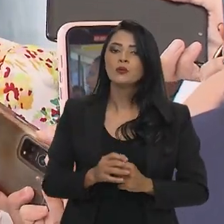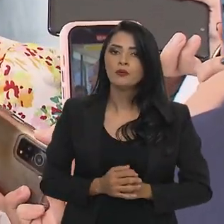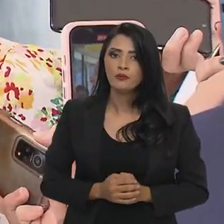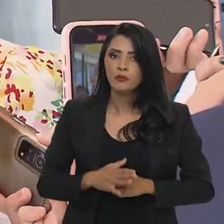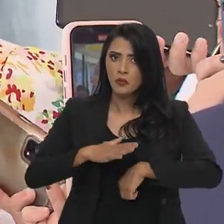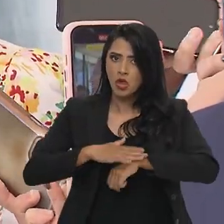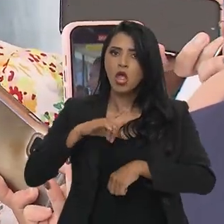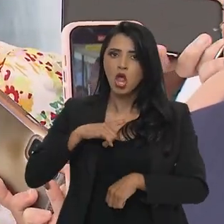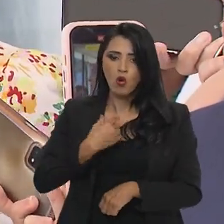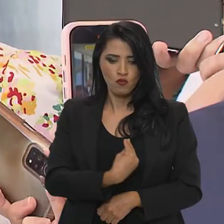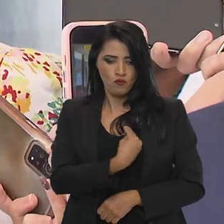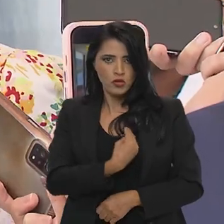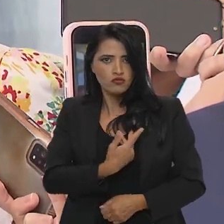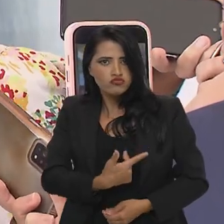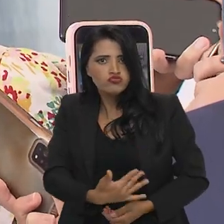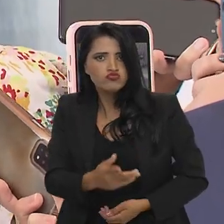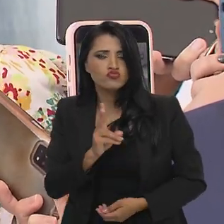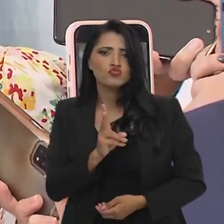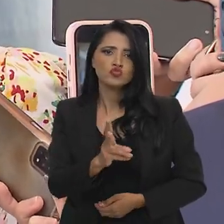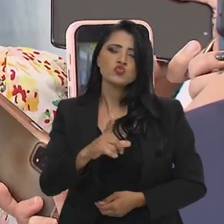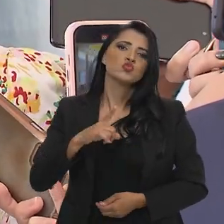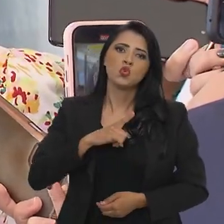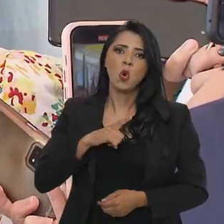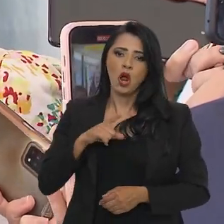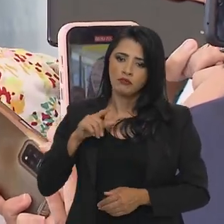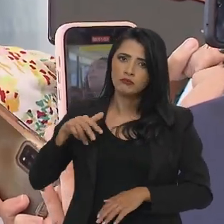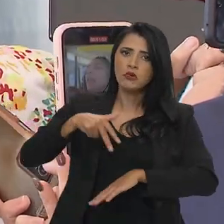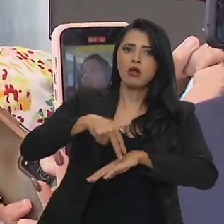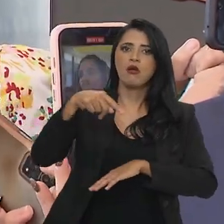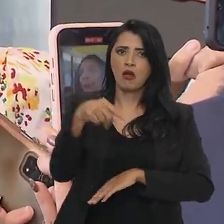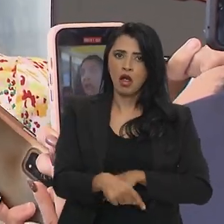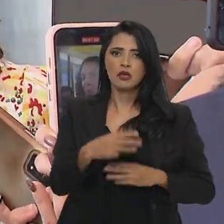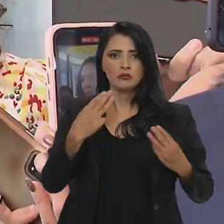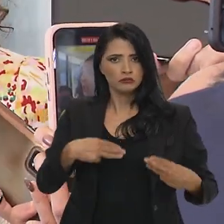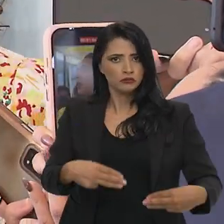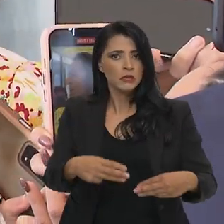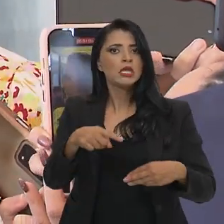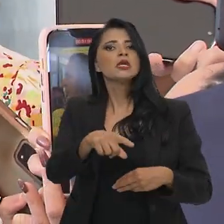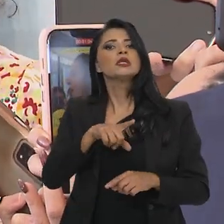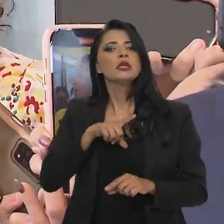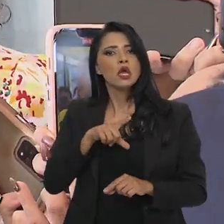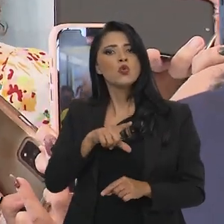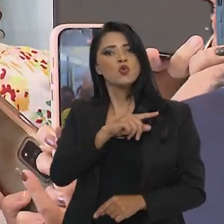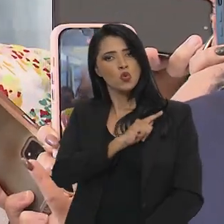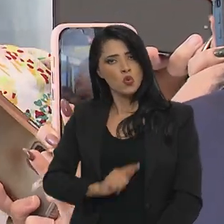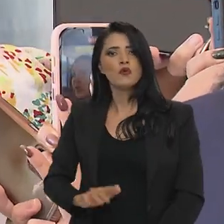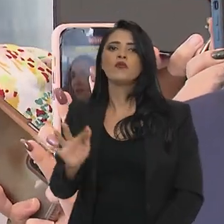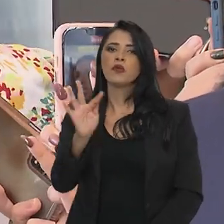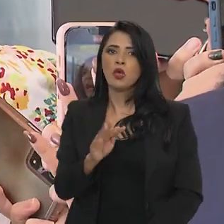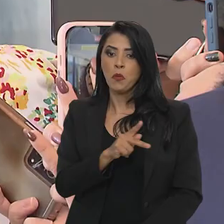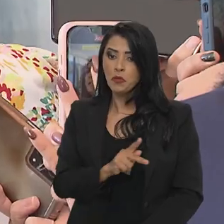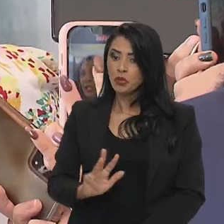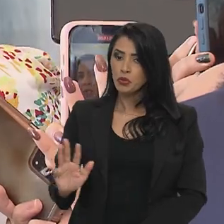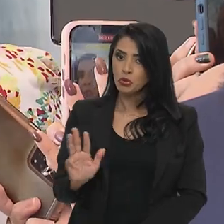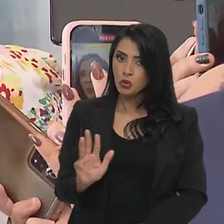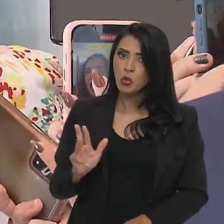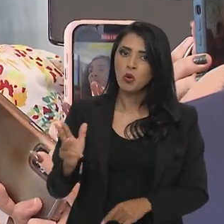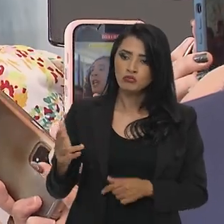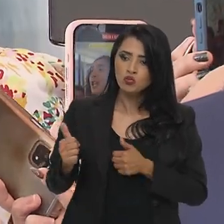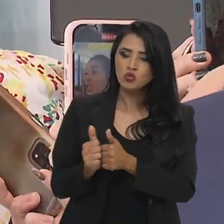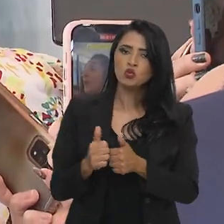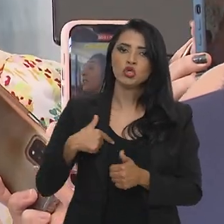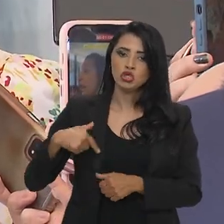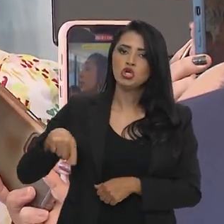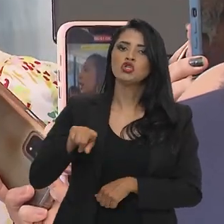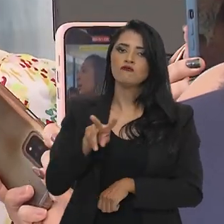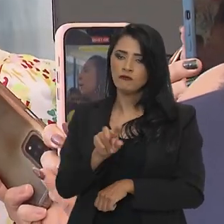iniciar, que enquanto tiver sangue correndo nas minhas veias, enquanto a gente estiver à frente dessa pasta do Ministério da Igualdade Racial, que o governo federal, o presidente Lula,